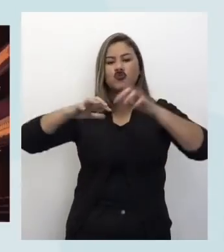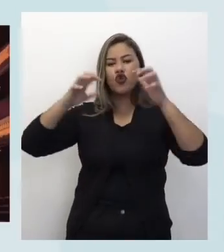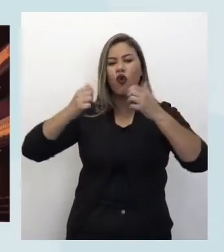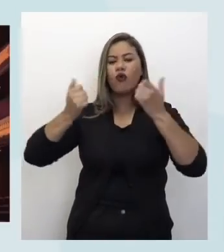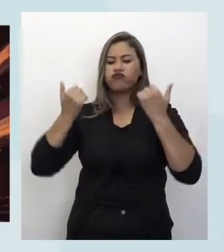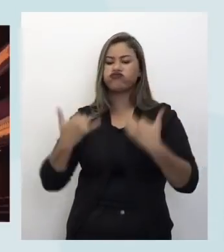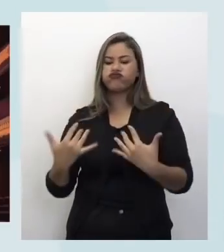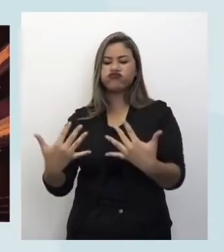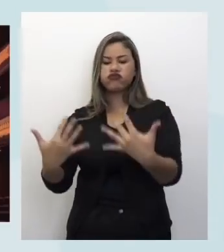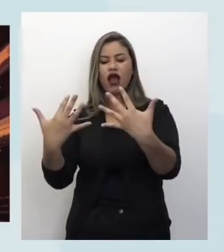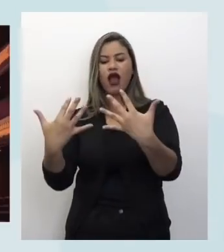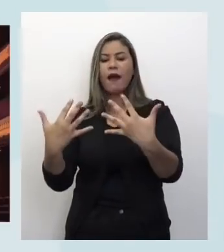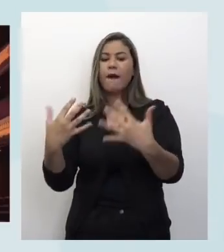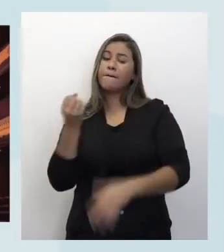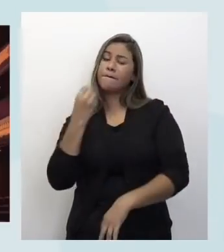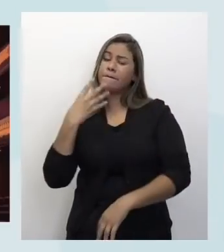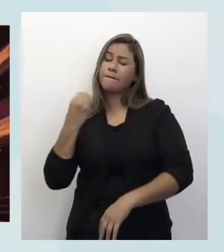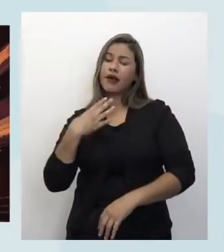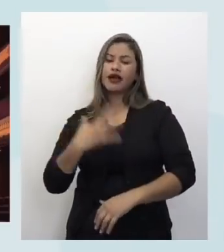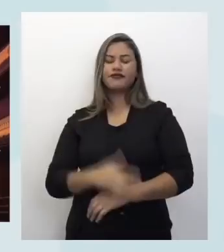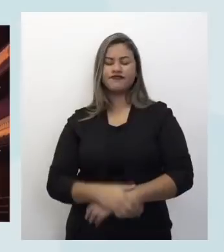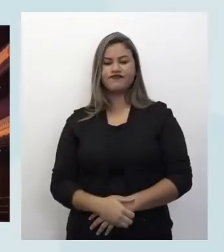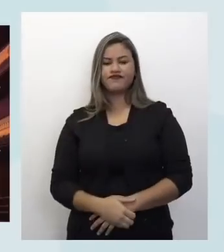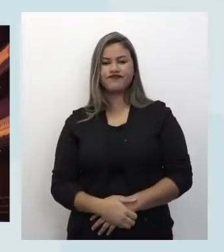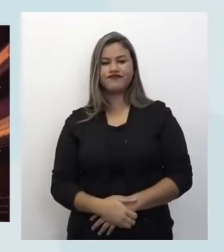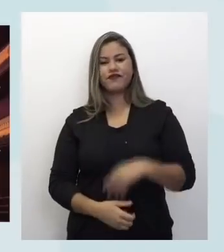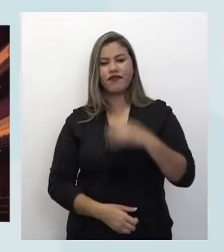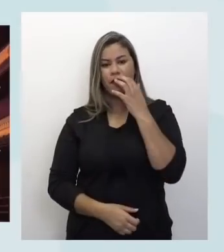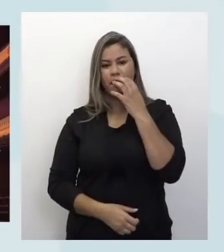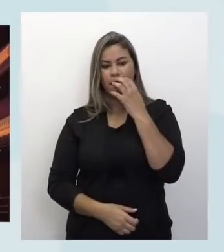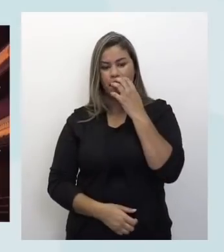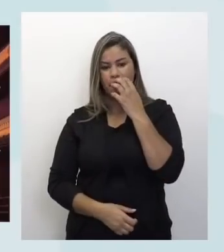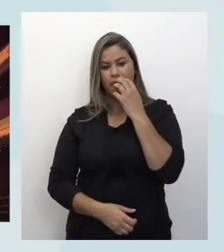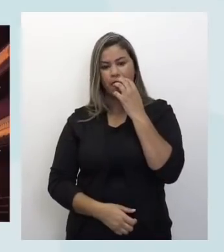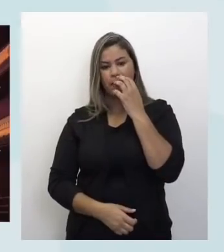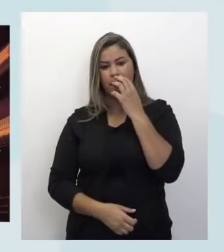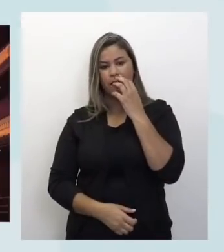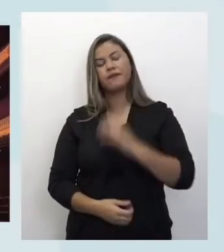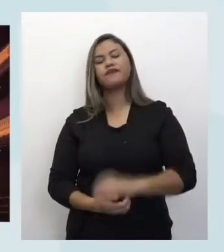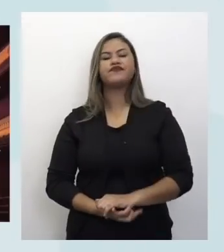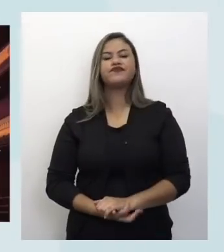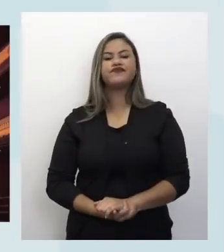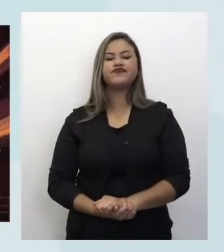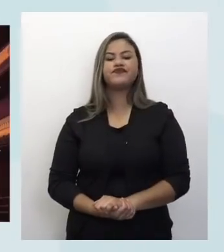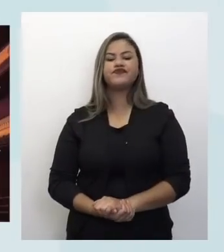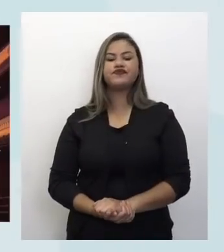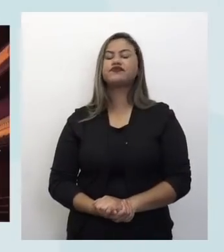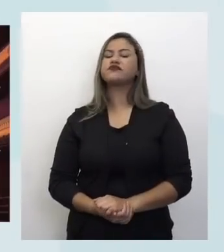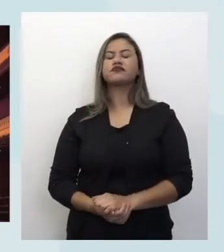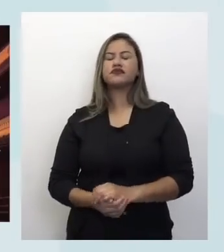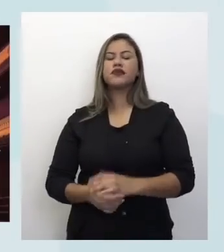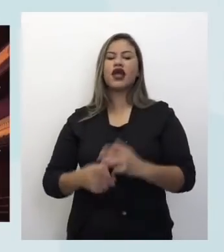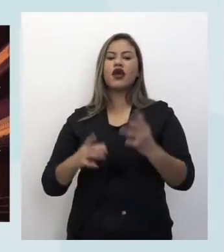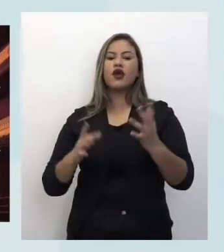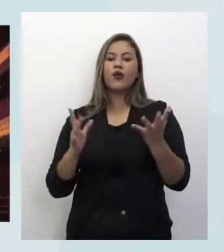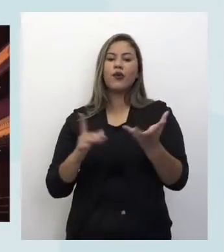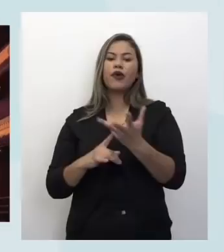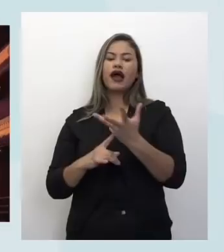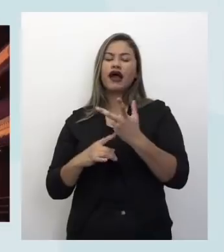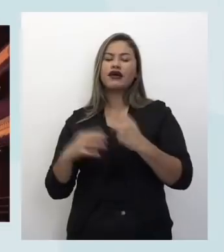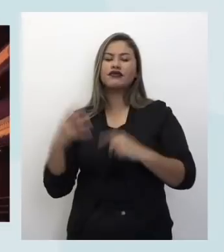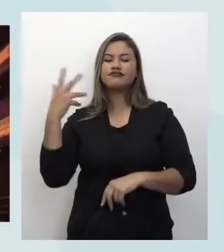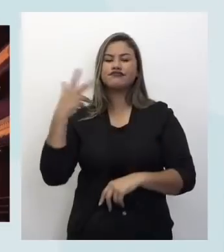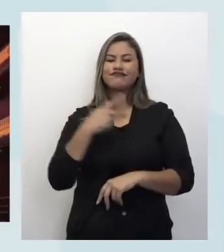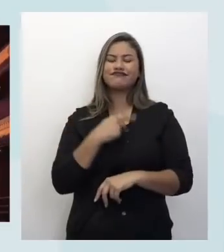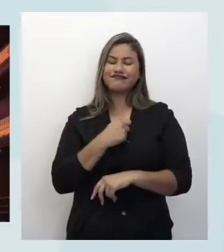colheitas, né? Já não era um teatro para apresentação como os de hoje. Então, é considerado uma das artes mais completas, porque o ator, quando